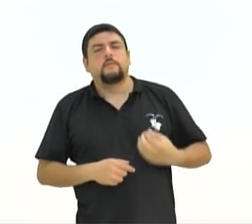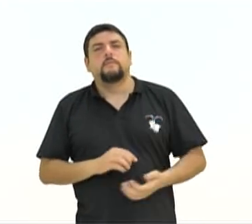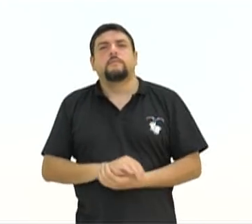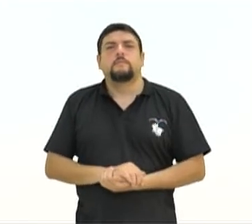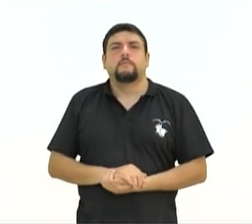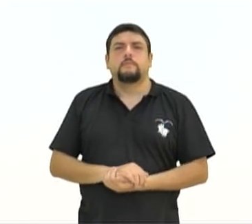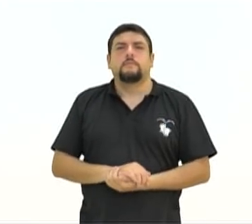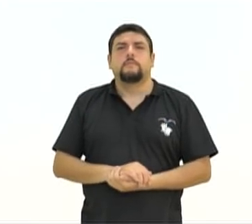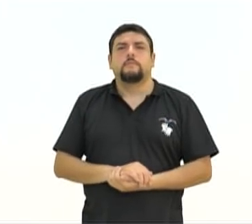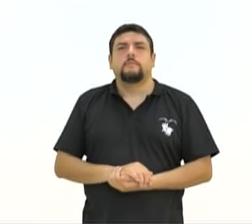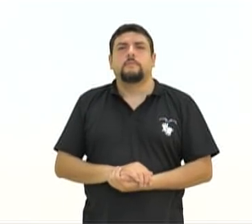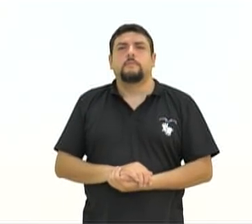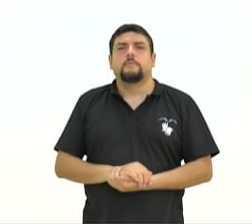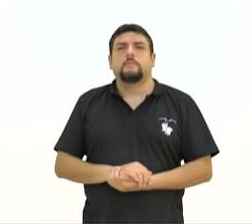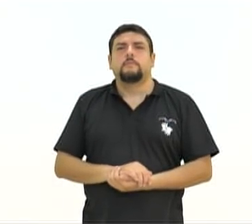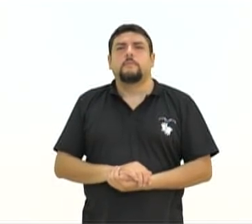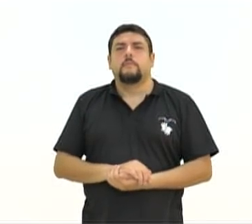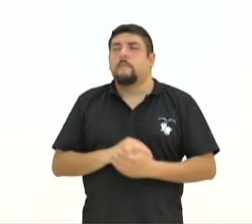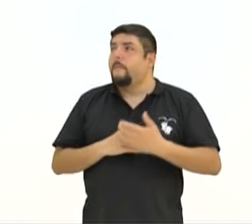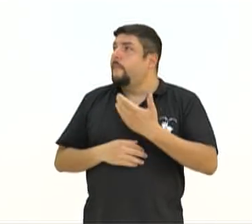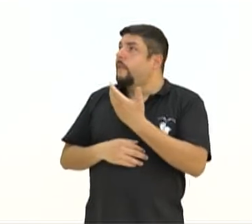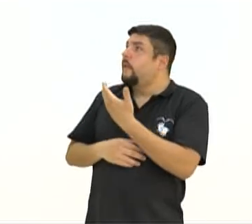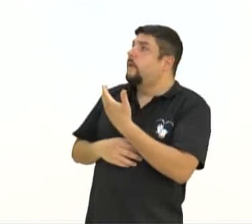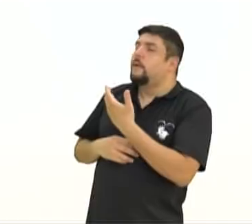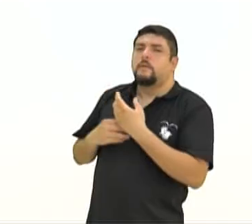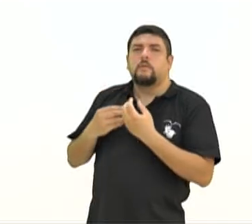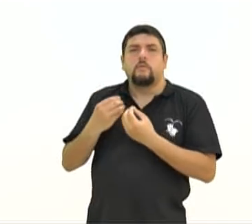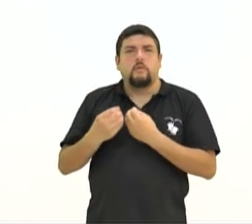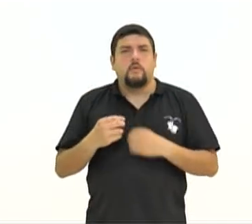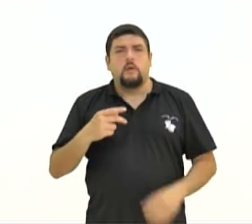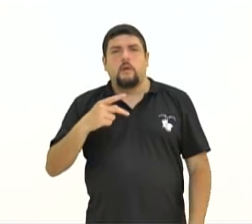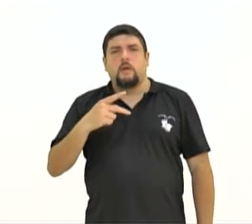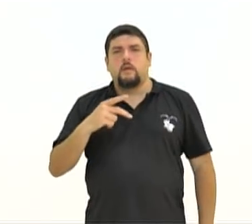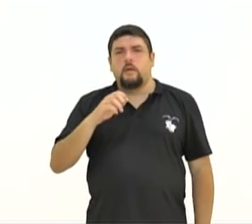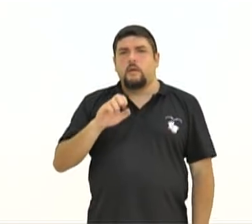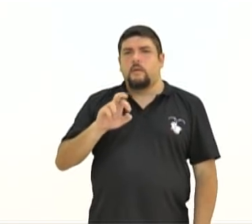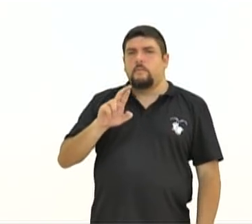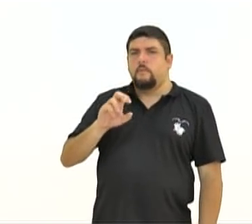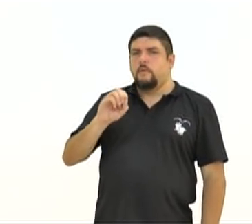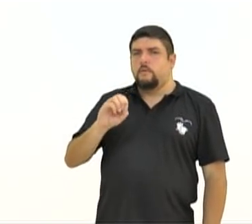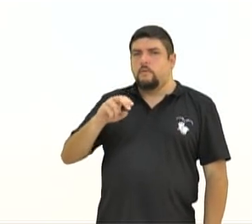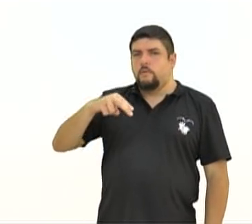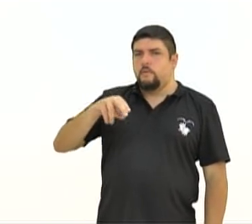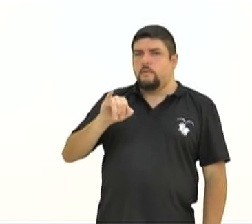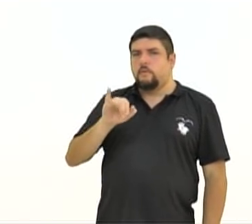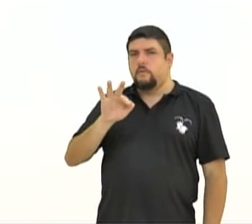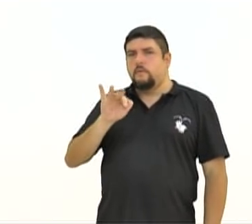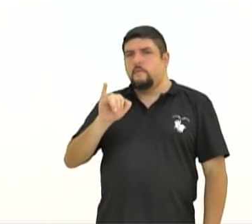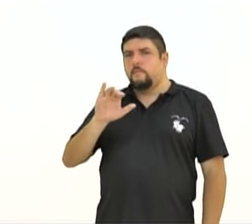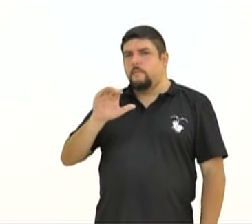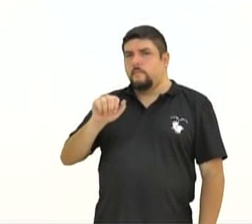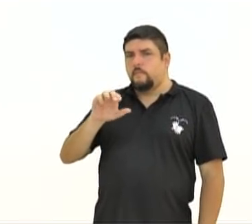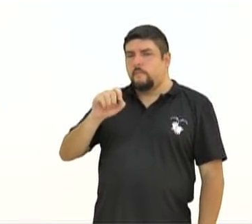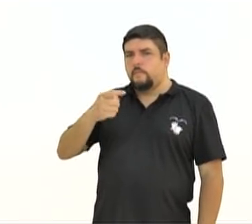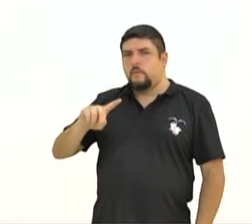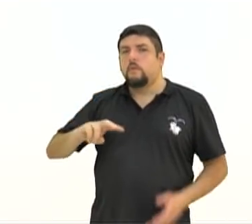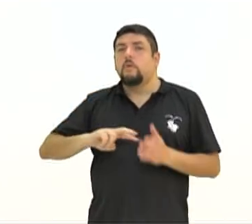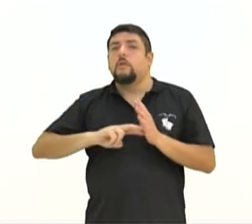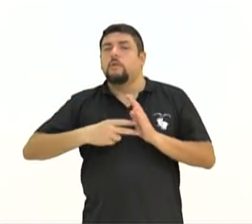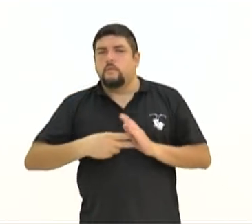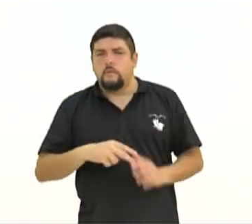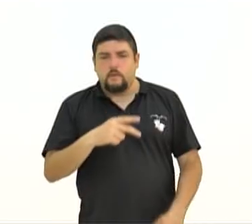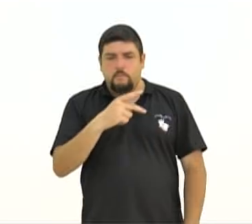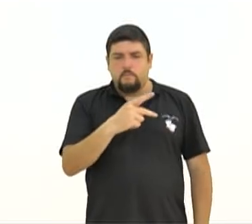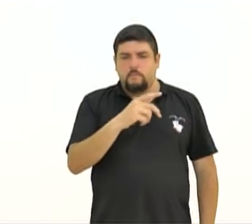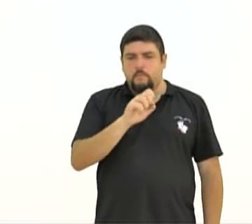que personificação é uma derivação sufixal que veio da palavra persona, né? Que,